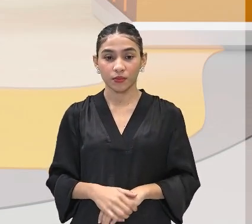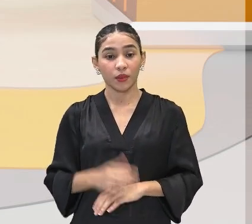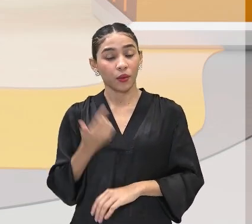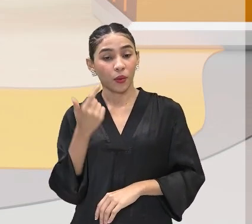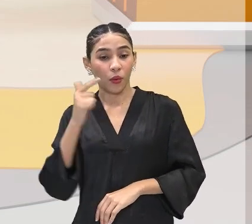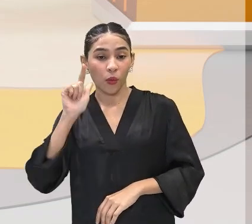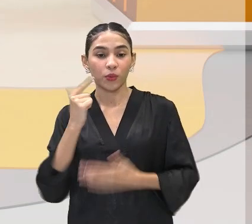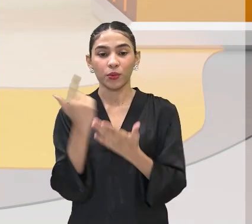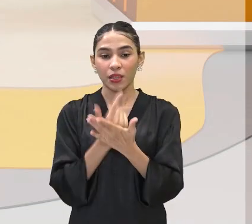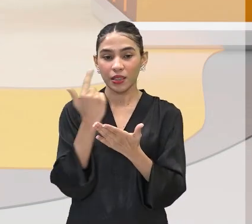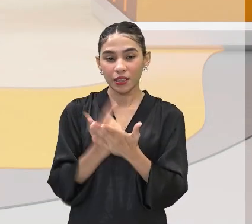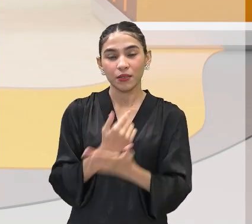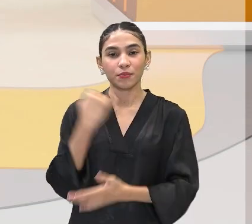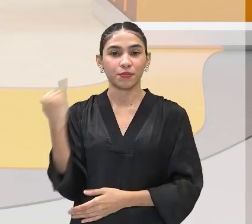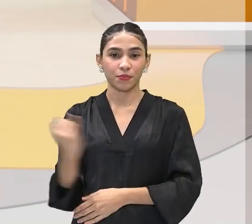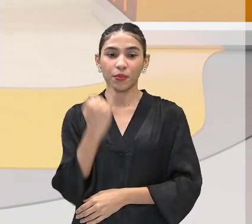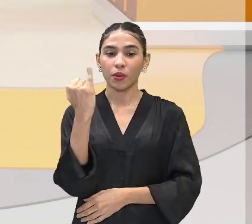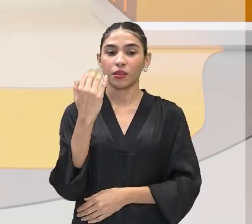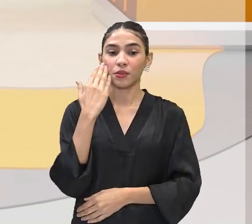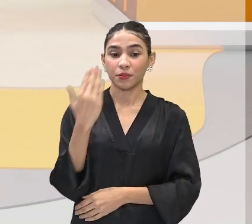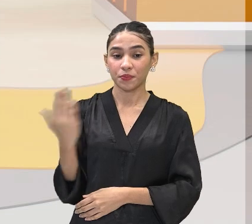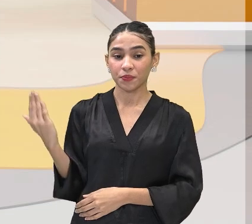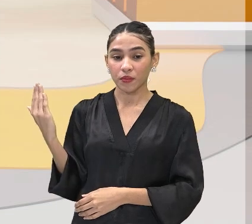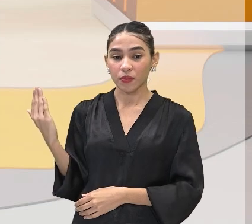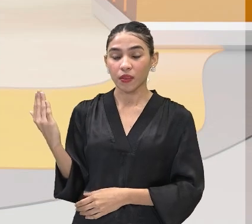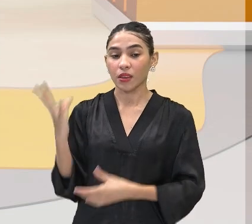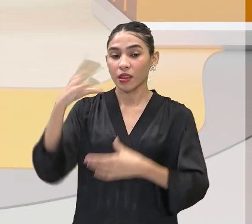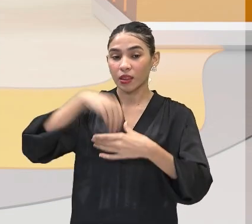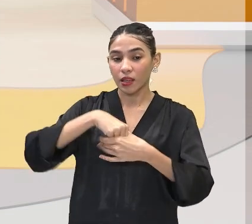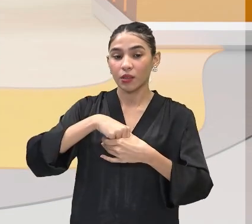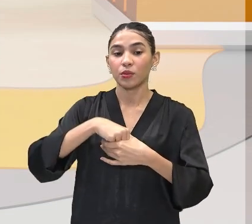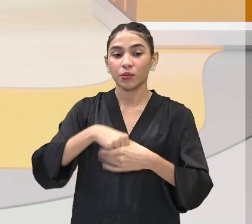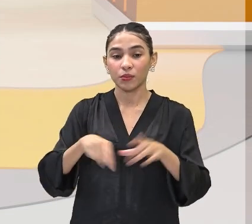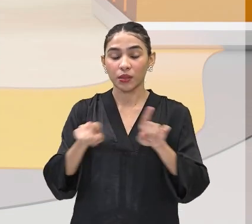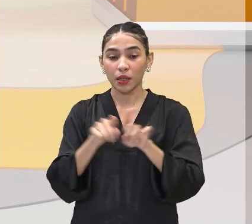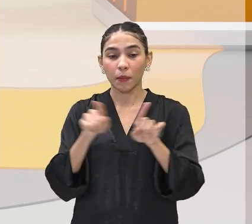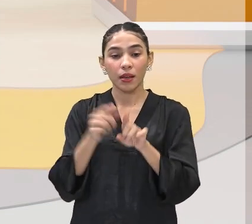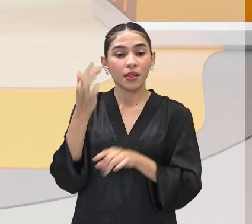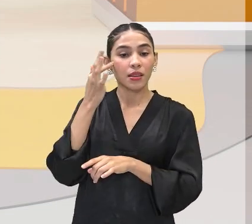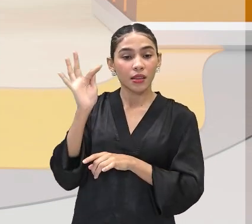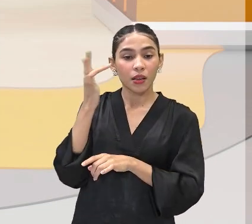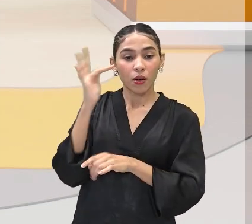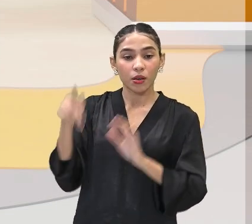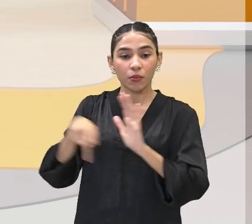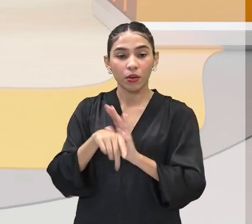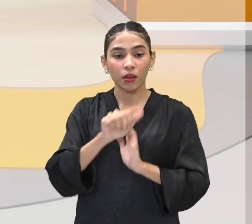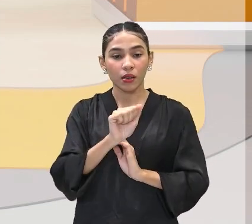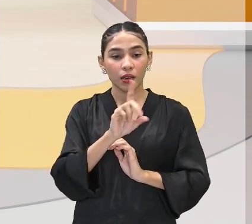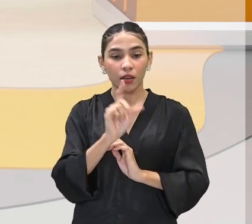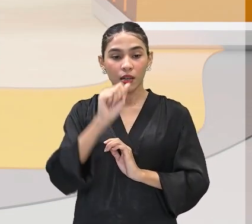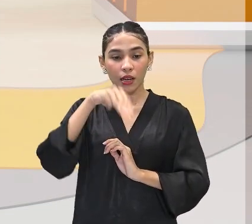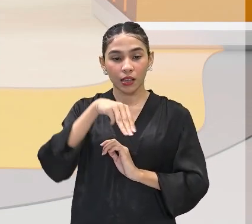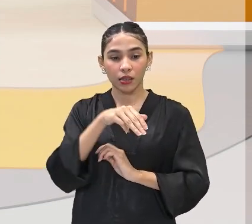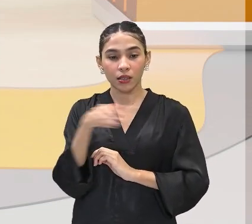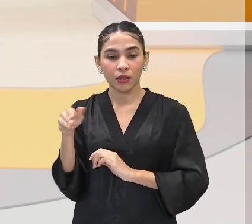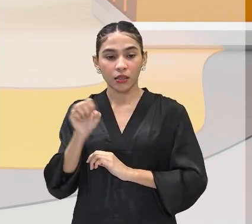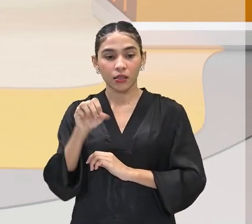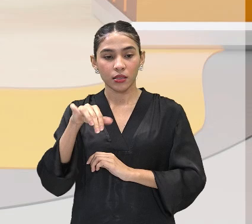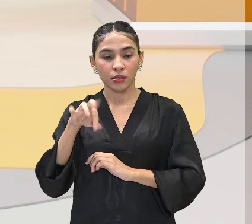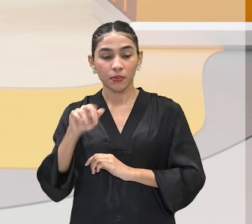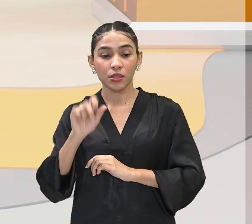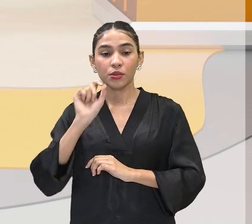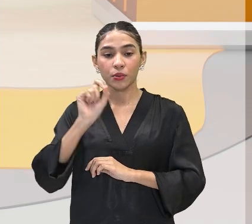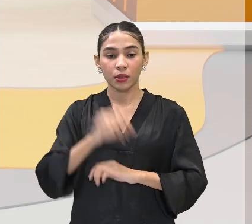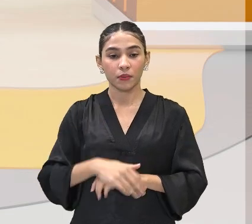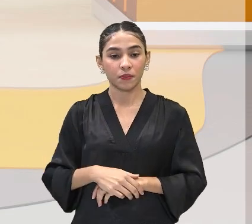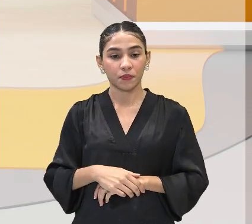Outro livro extremamente importante dentro da construção teórica do Adam Smith vai ser A